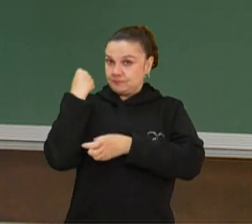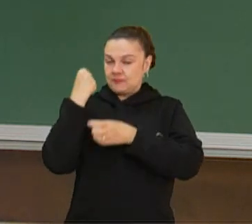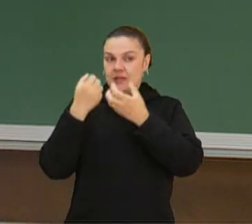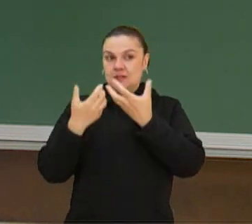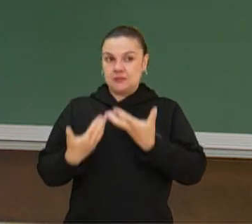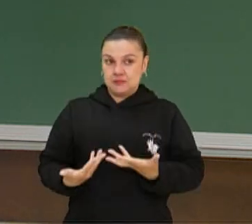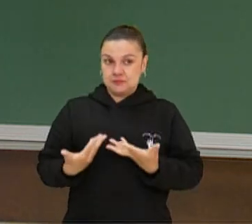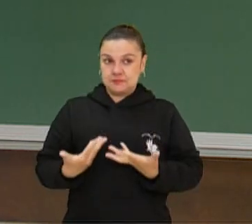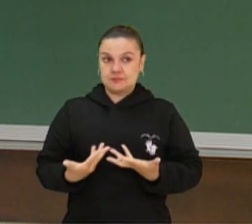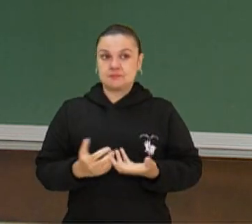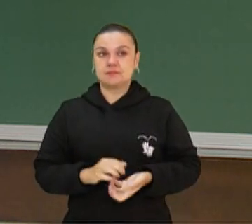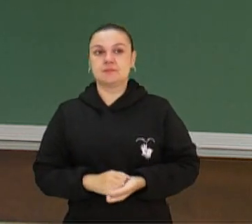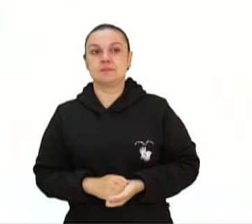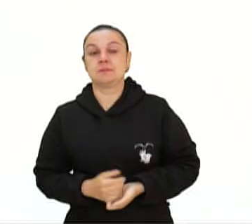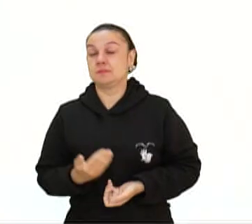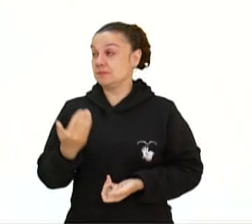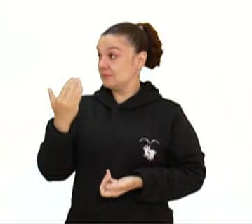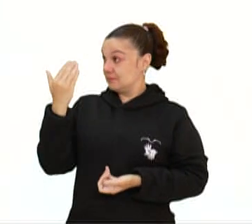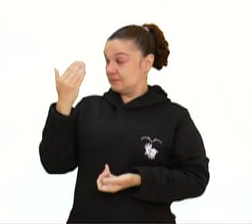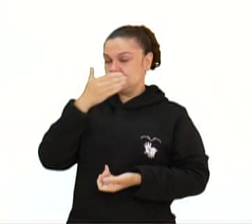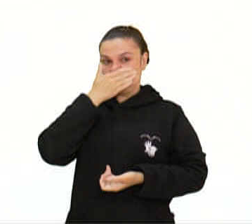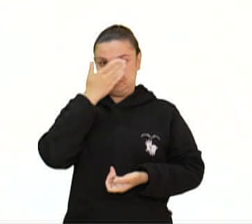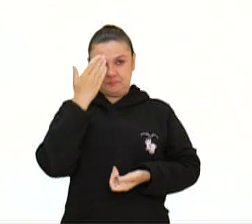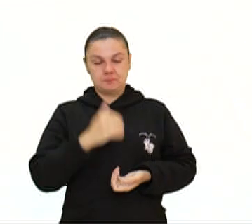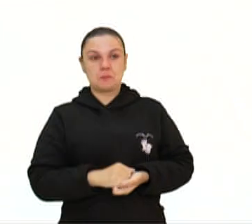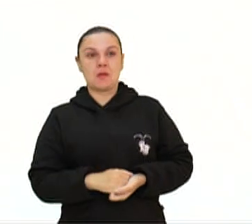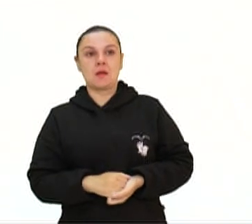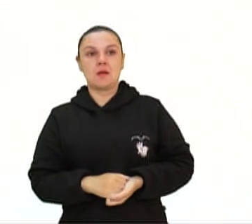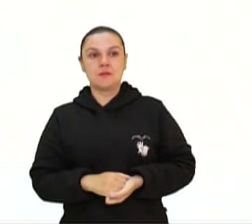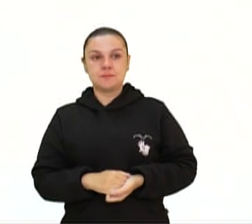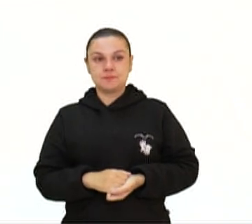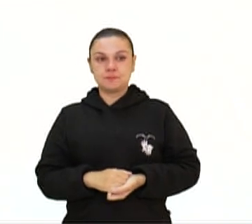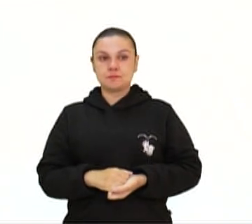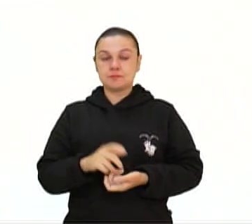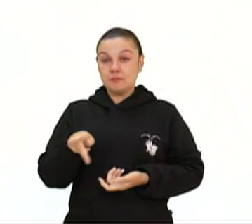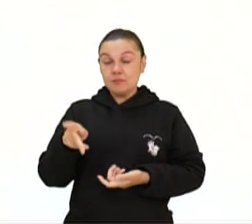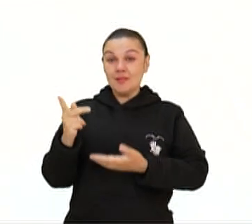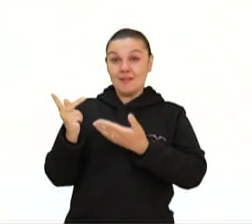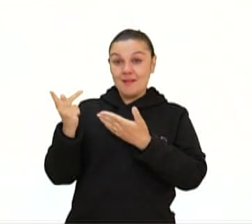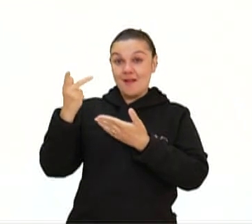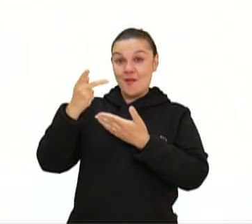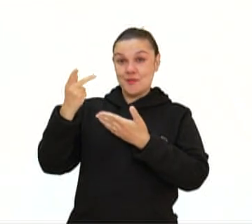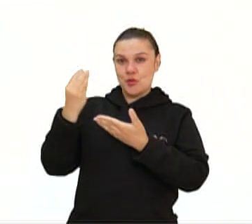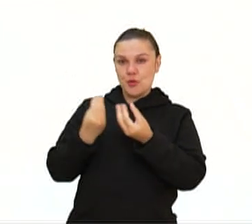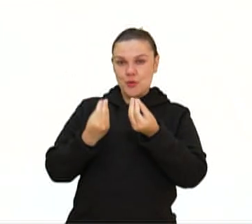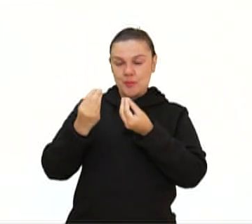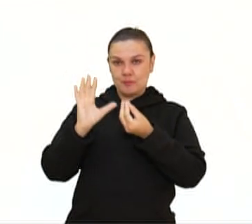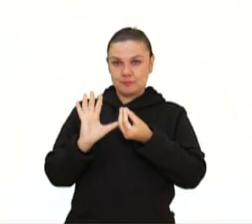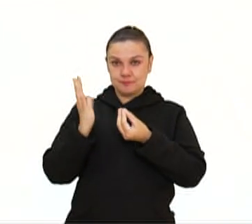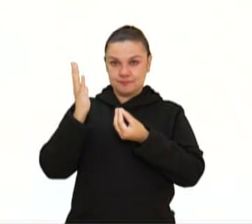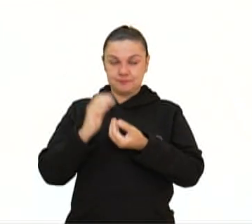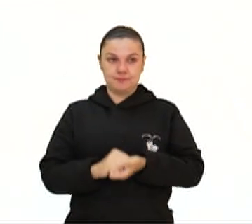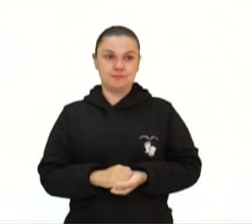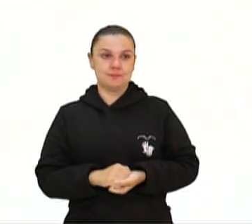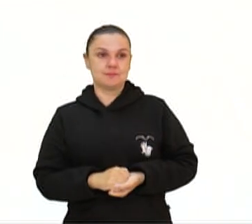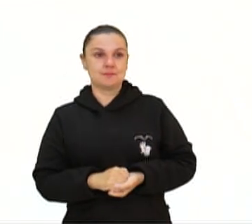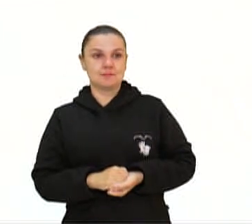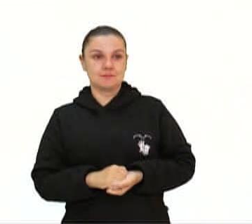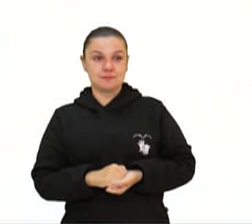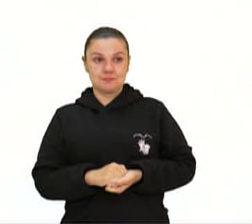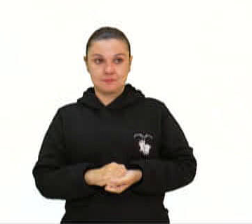tríceps relaxa, tá? Então, aqui está mostrando no GIF como que isso acontece, tudo